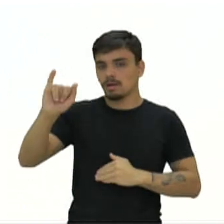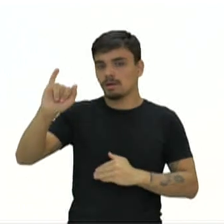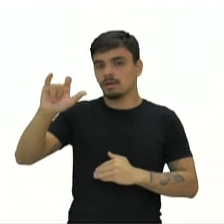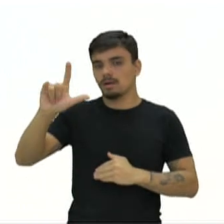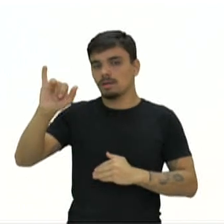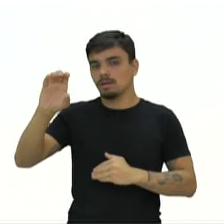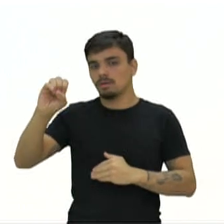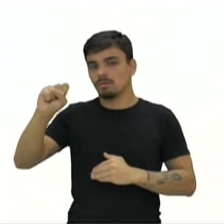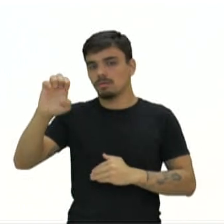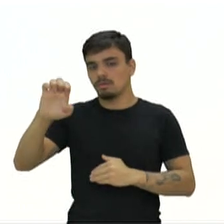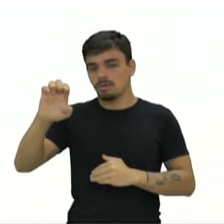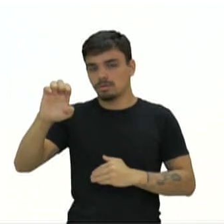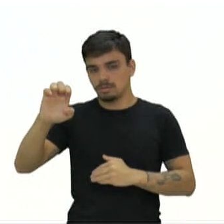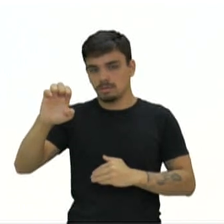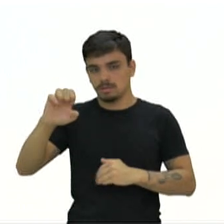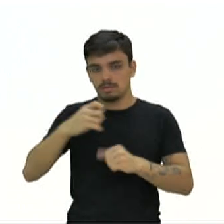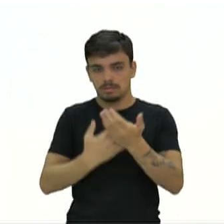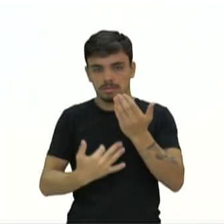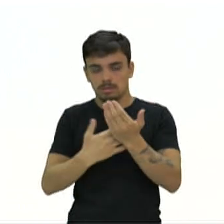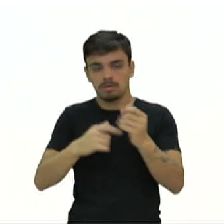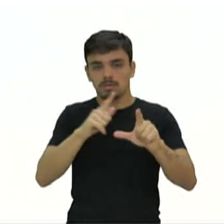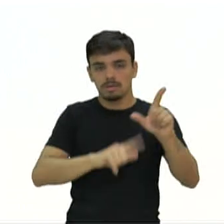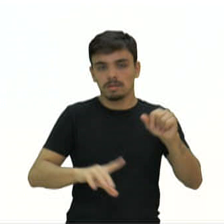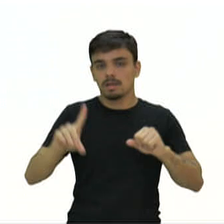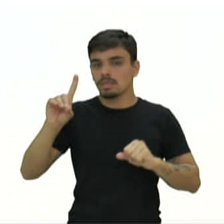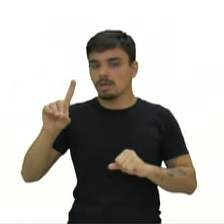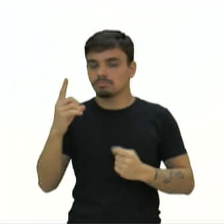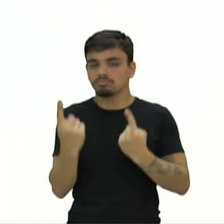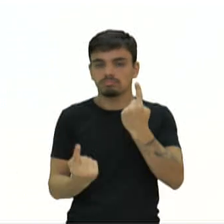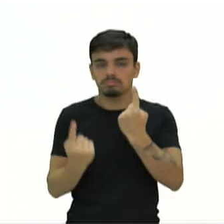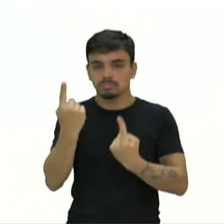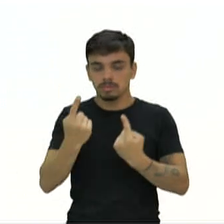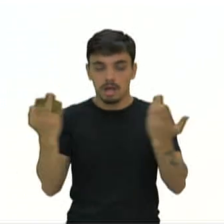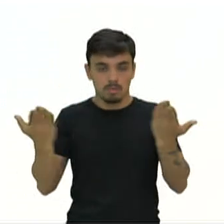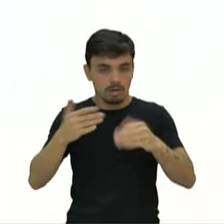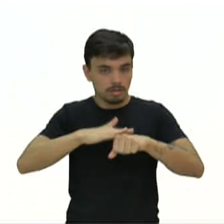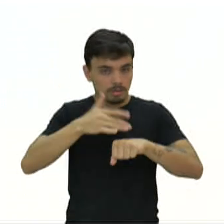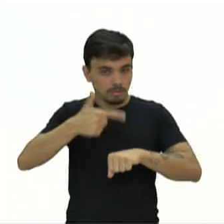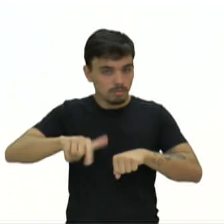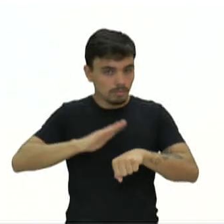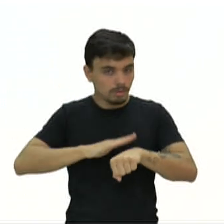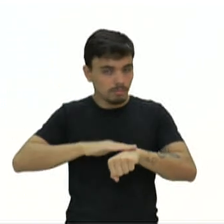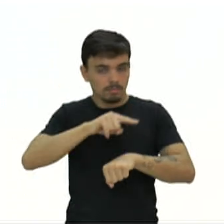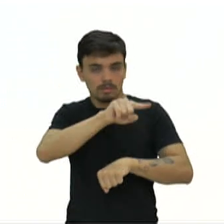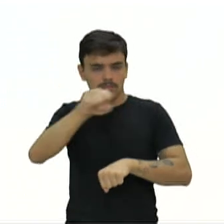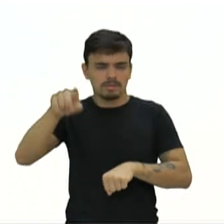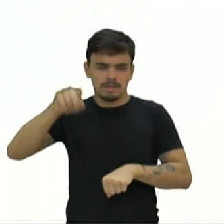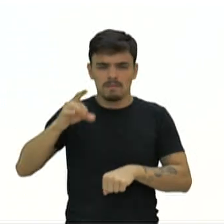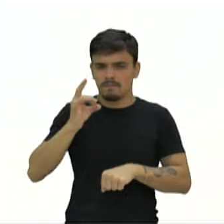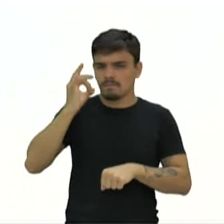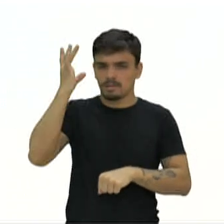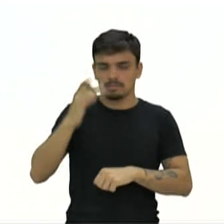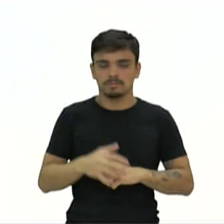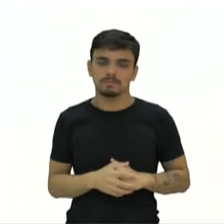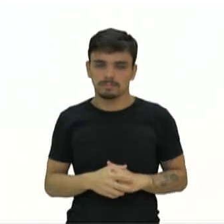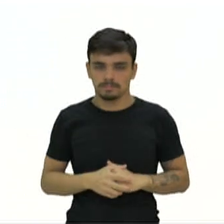Ou letra D, a redução dos níveis de glicose no sangue. Mais um tempinho para vocês, essa é bem fácil, pessoal.